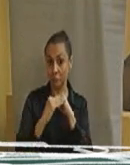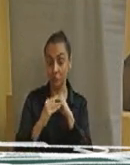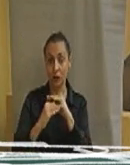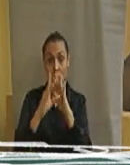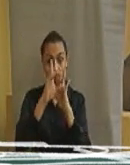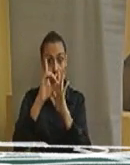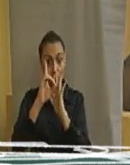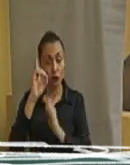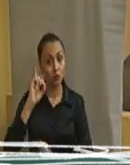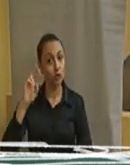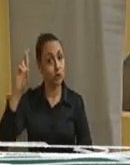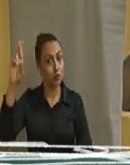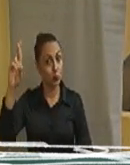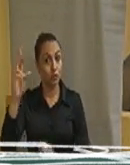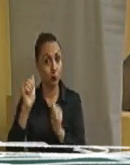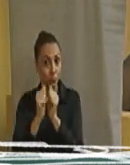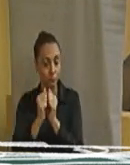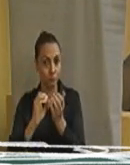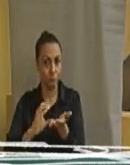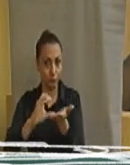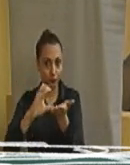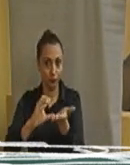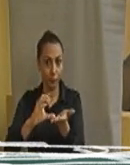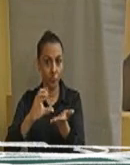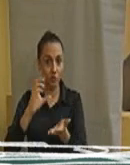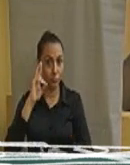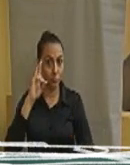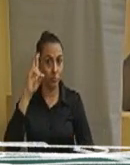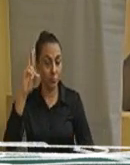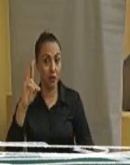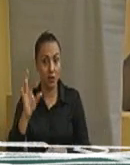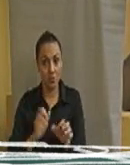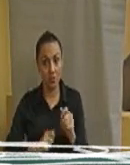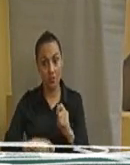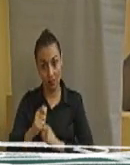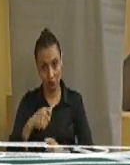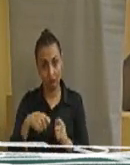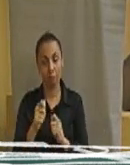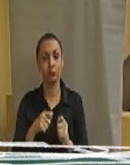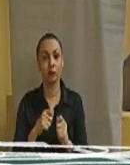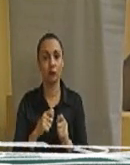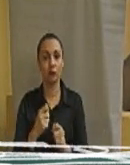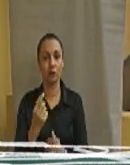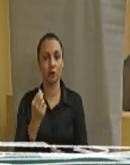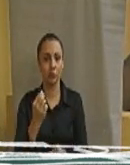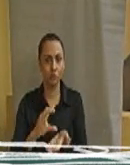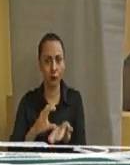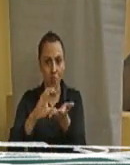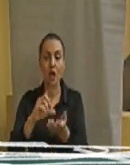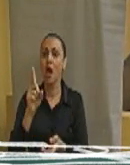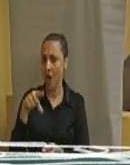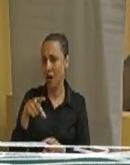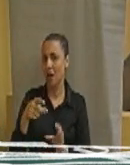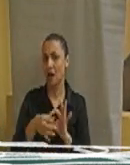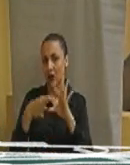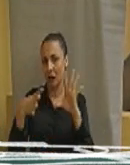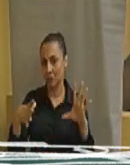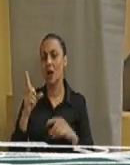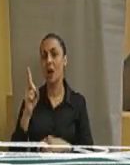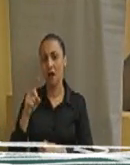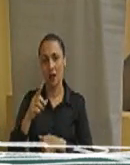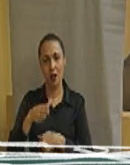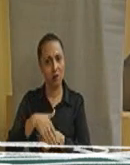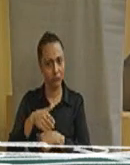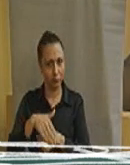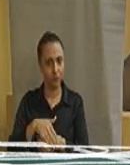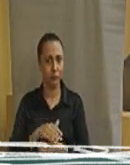através do conselho diretor, que faz a gestão dos recursos. Isso é liberdade e isso é autonomia. Inclusive, a